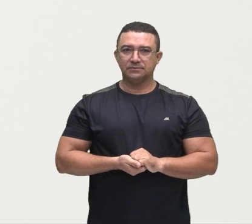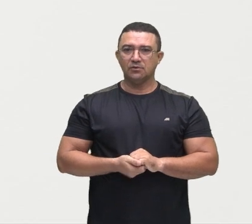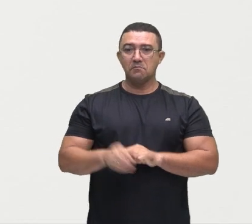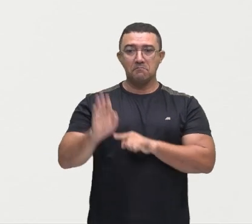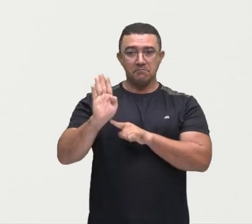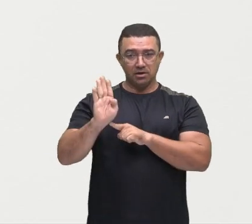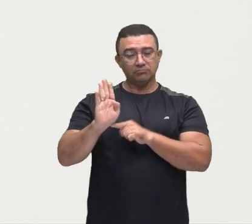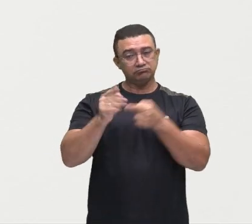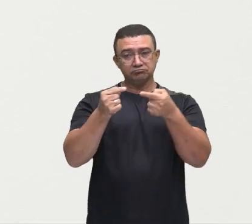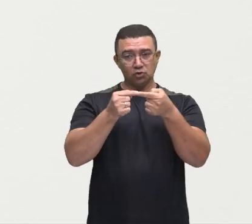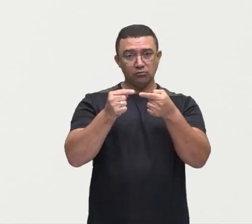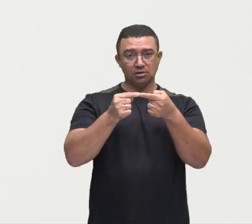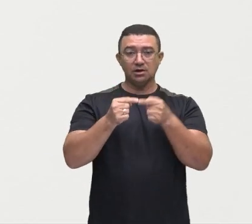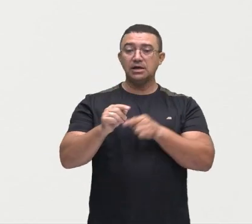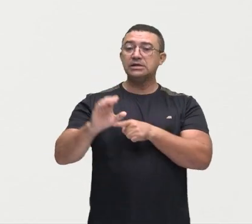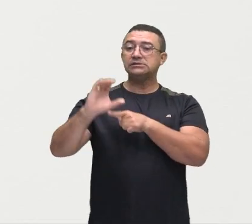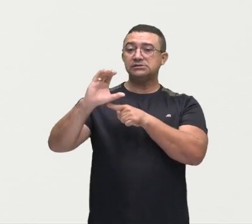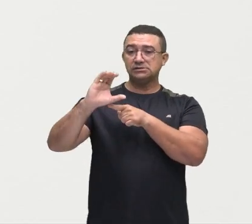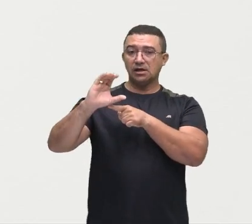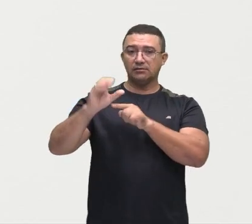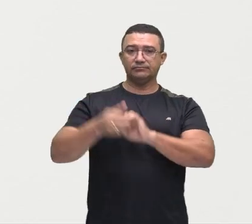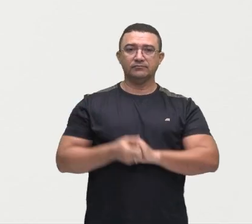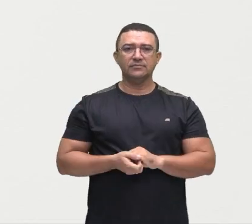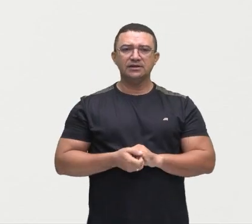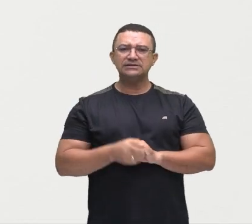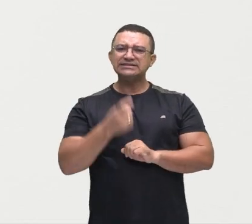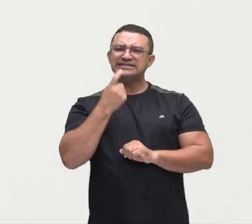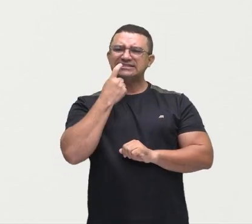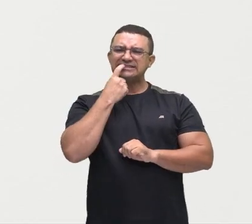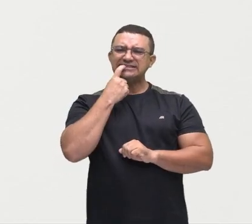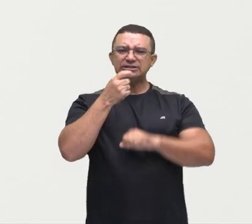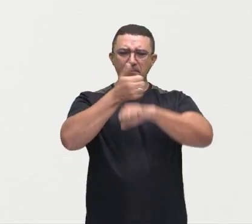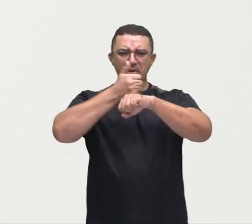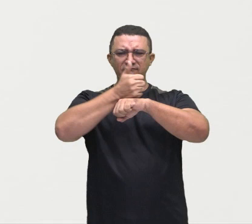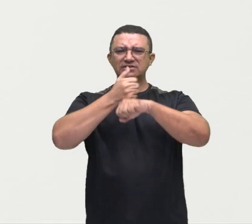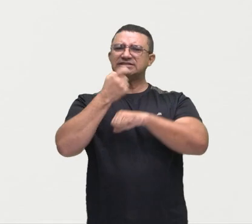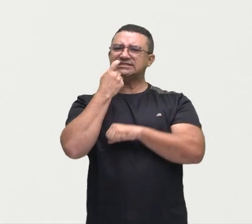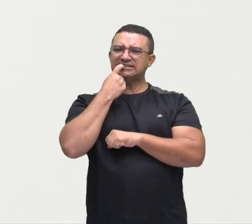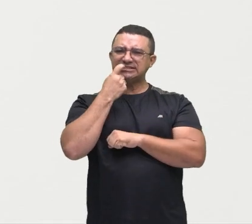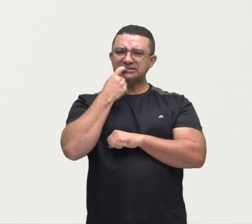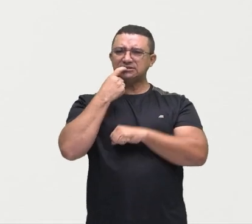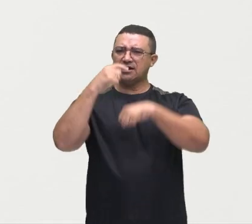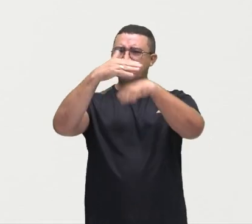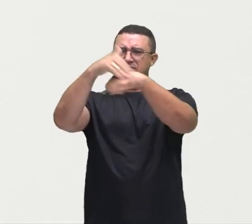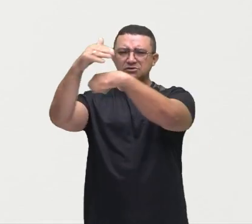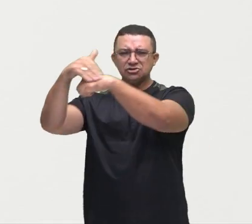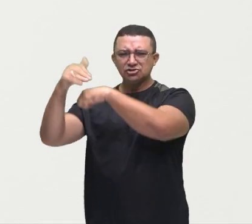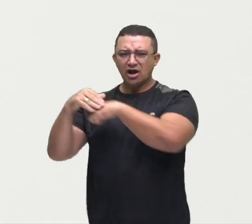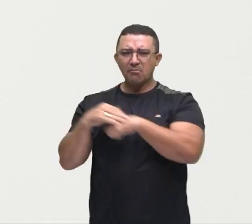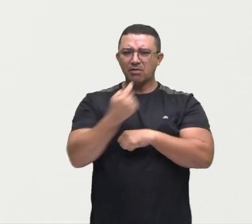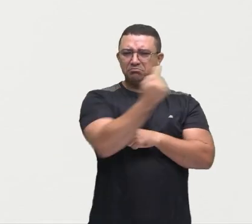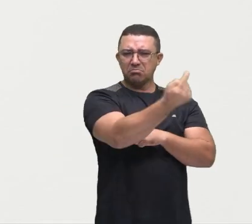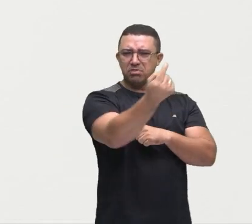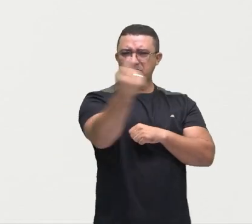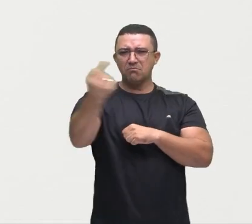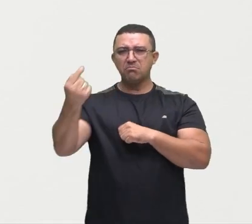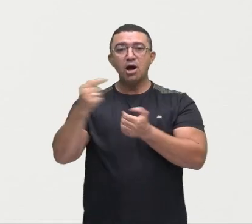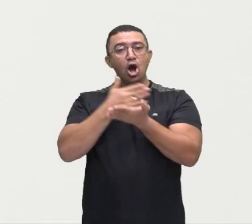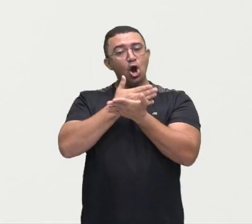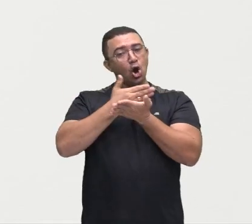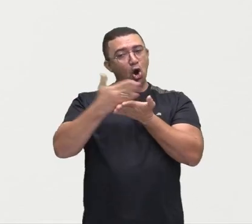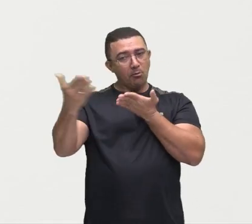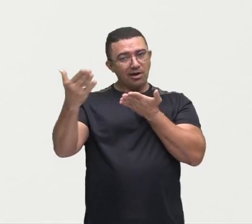B. Vamos analisar a letra C. O dentista chegou e as foi chamando uma a uma para iniciar